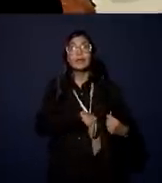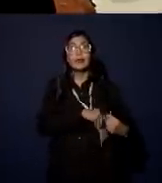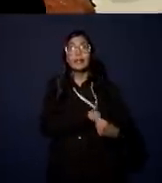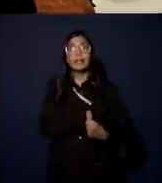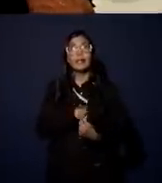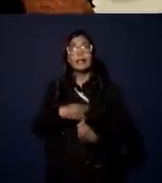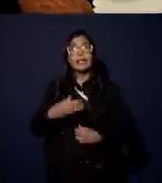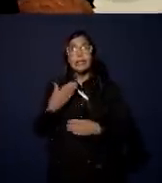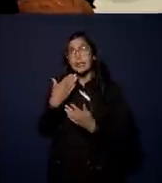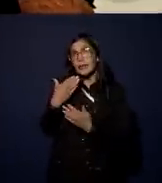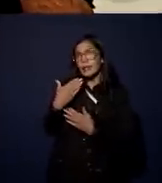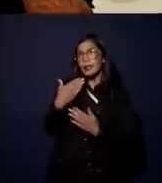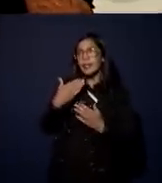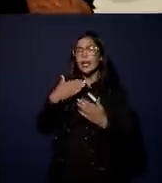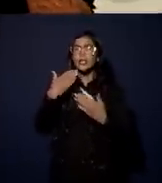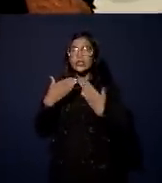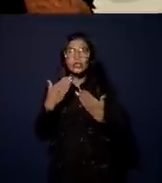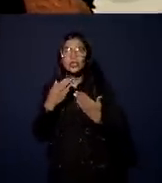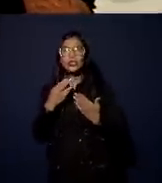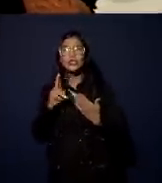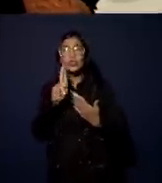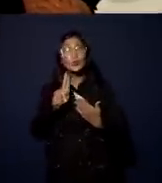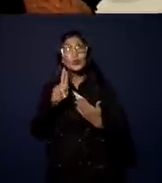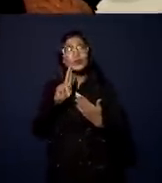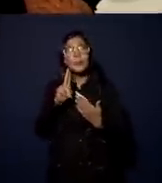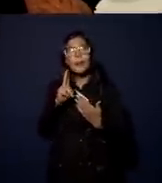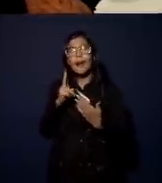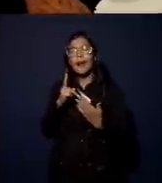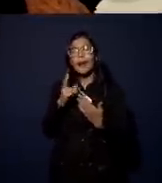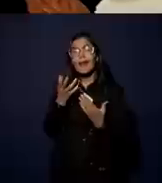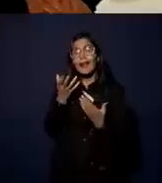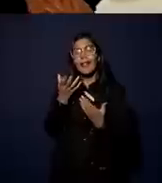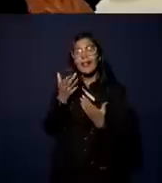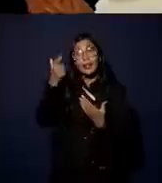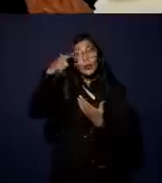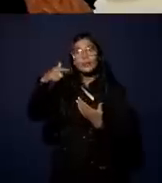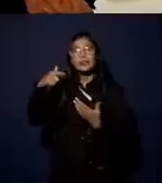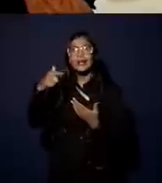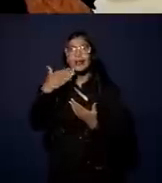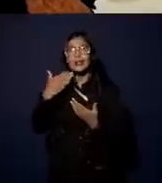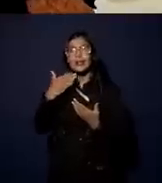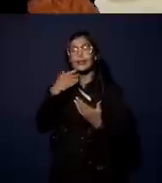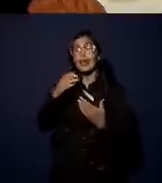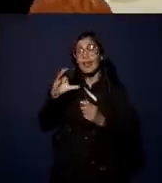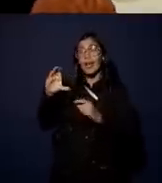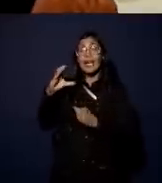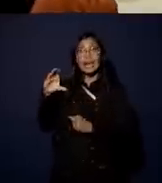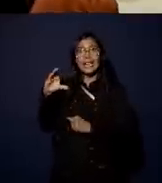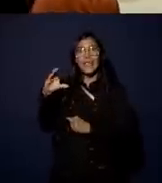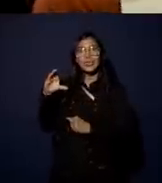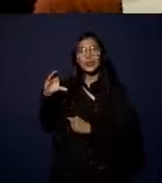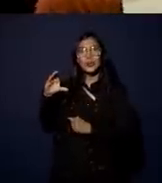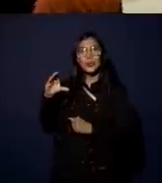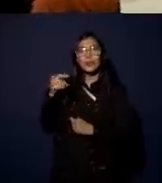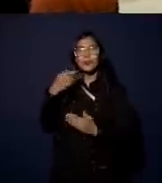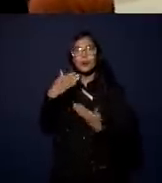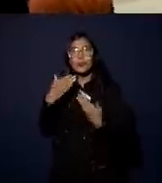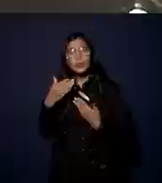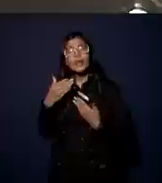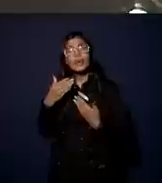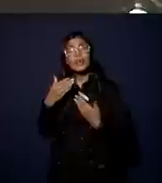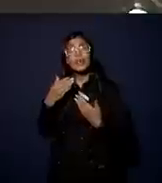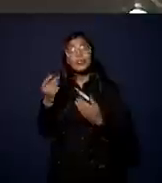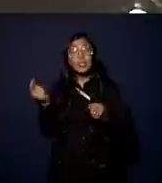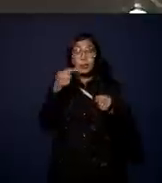cela e da mesma forma a gente leva vantagem também a nossa vantagem de crédito a gente também levou para o